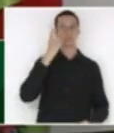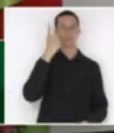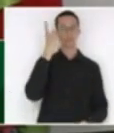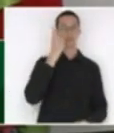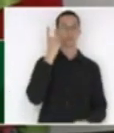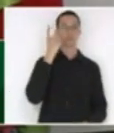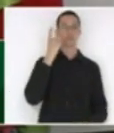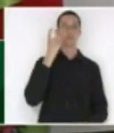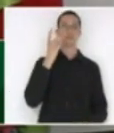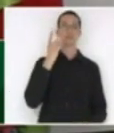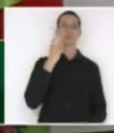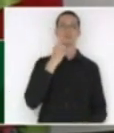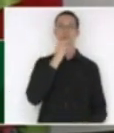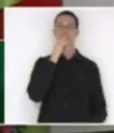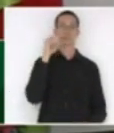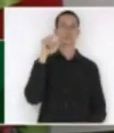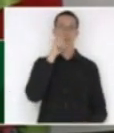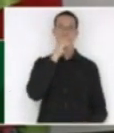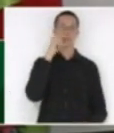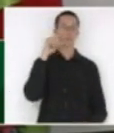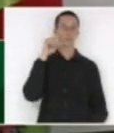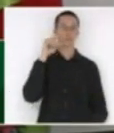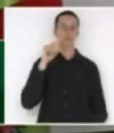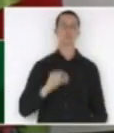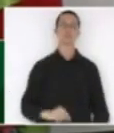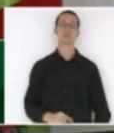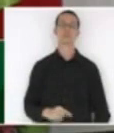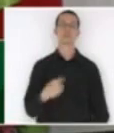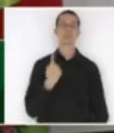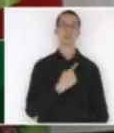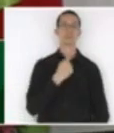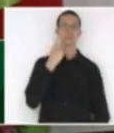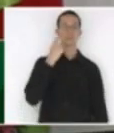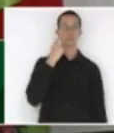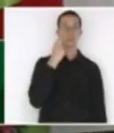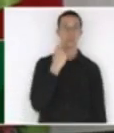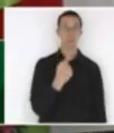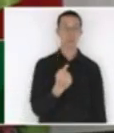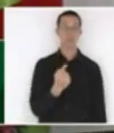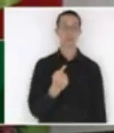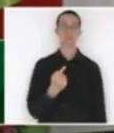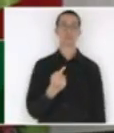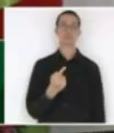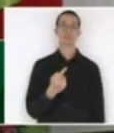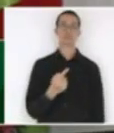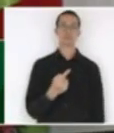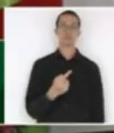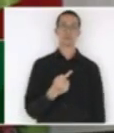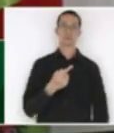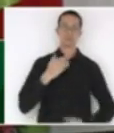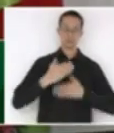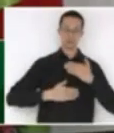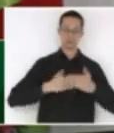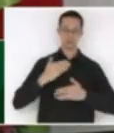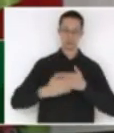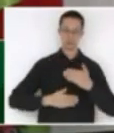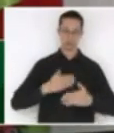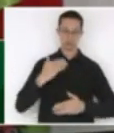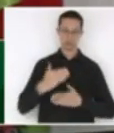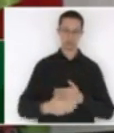Dresch, e nós presenciamos toda a trajetória